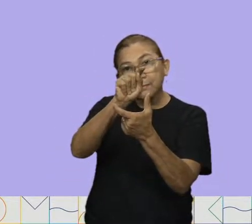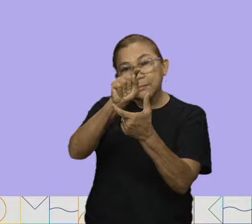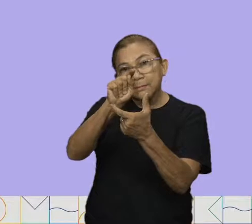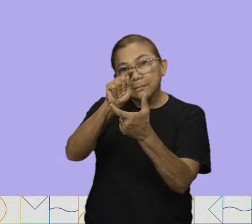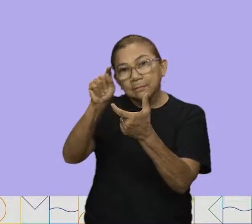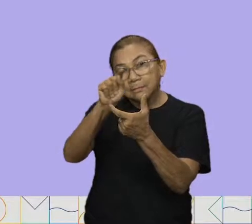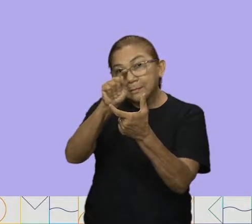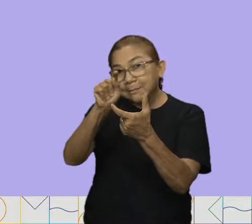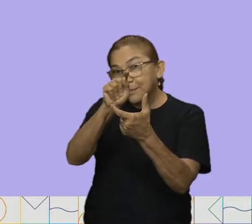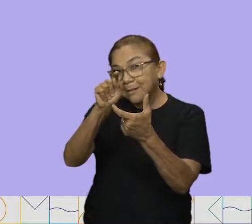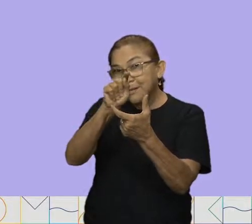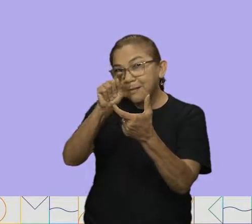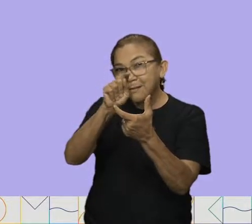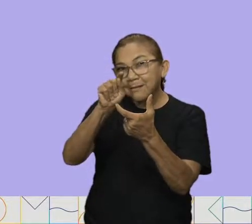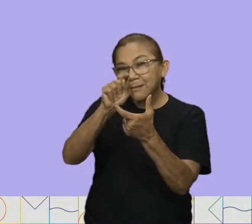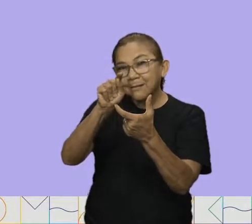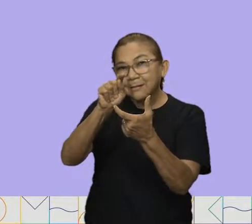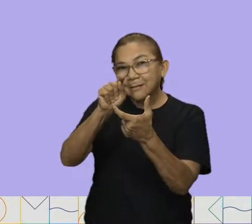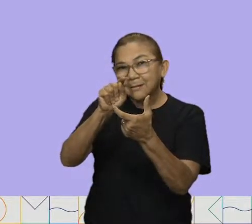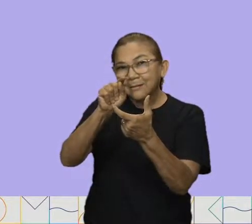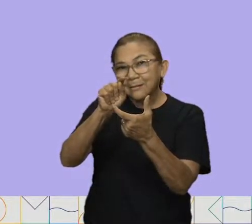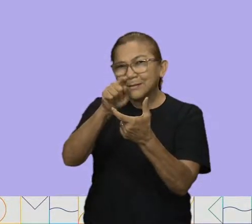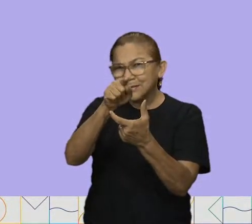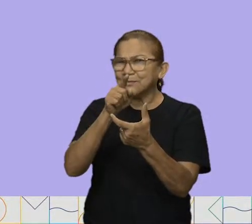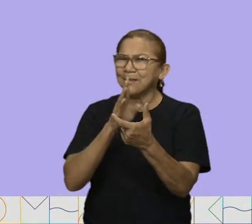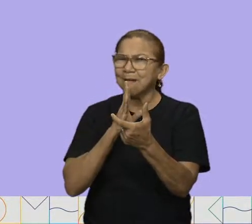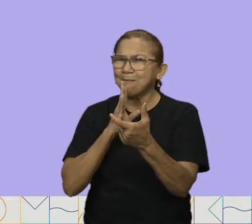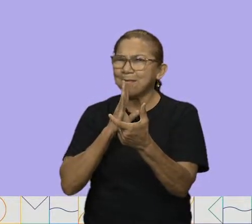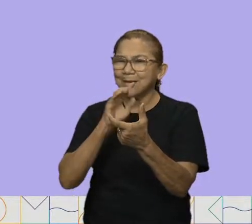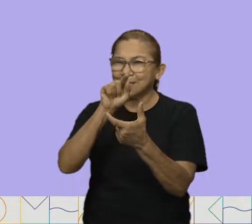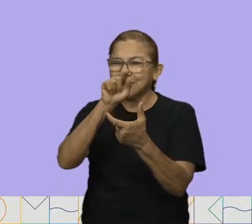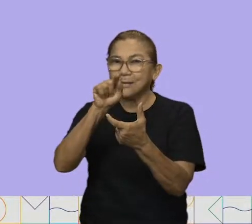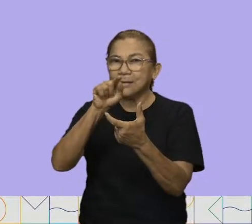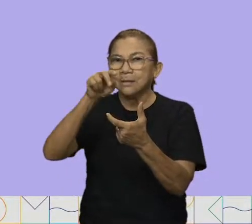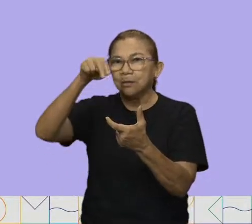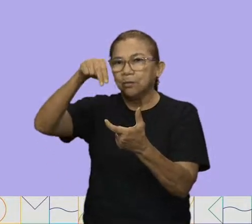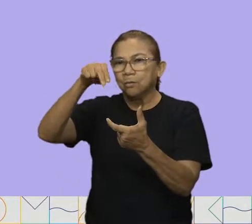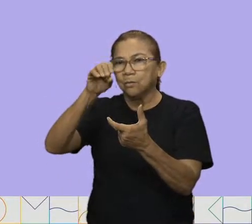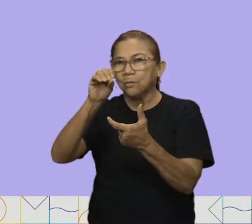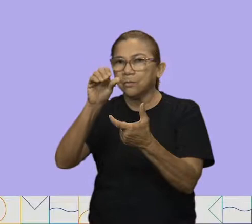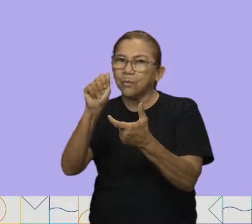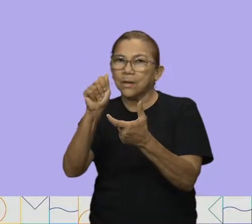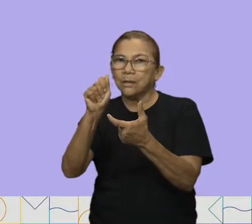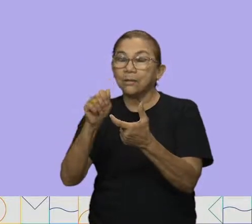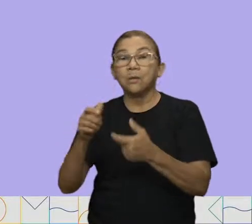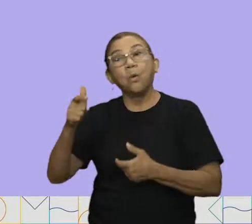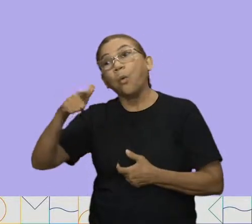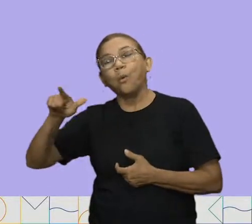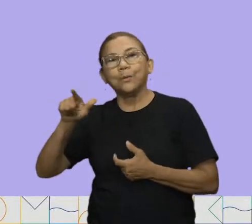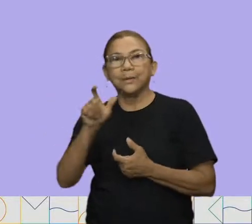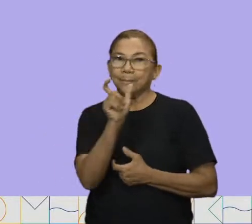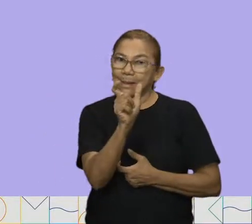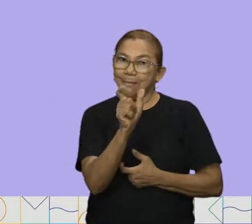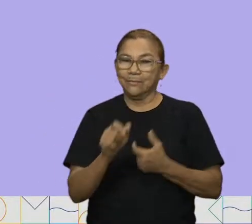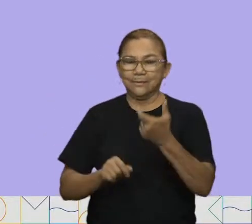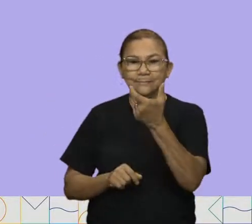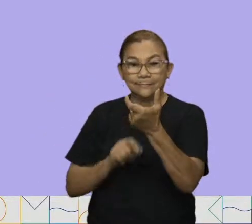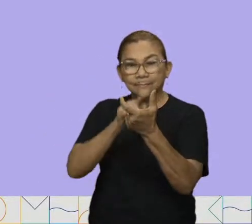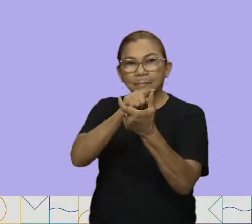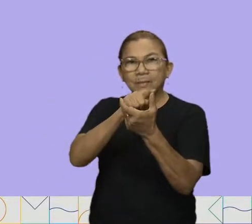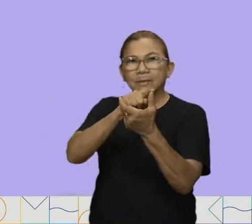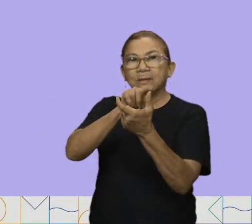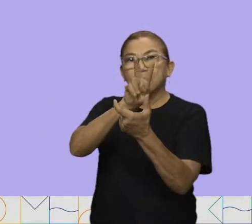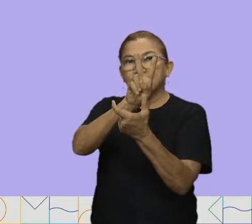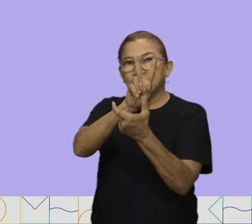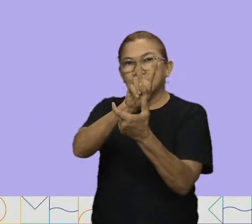K, o hífenzinho bonitinho, que é aquele tracinho que vocês já conhecem, e noa. Olha a outra palavra aí.